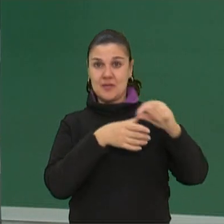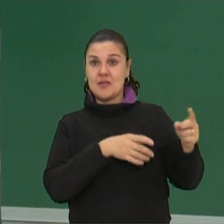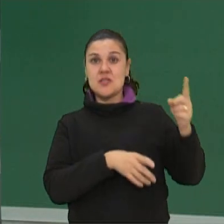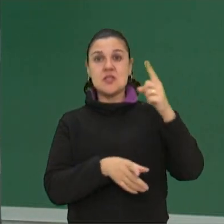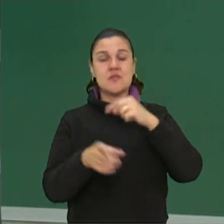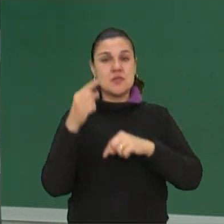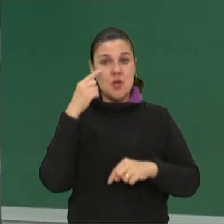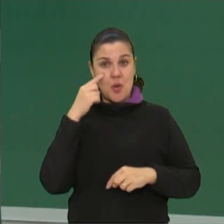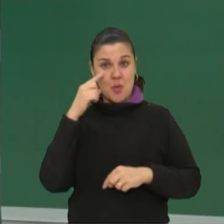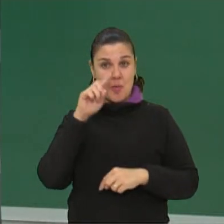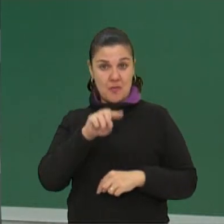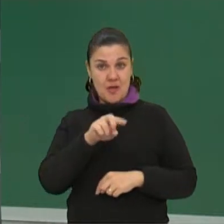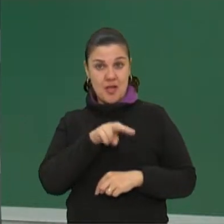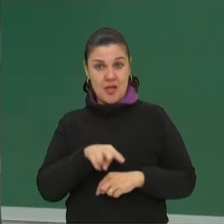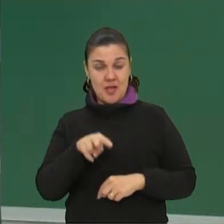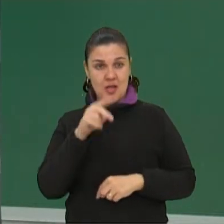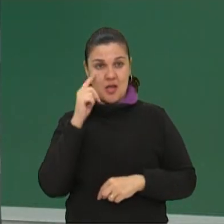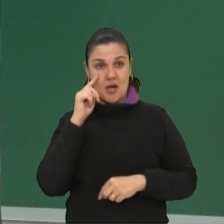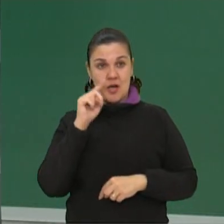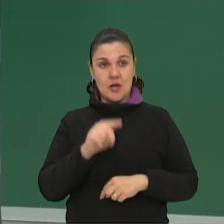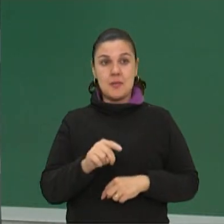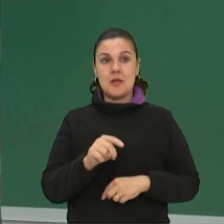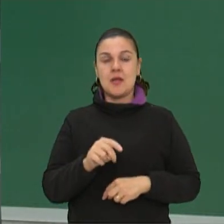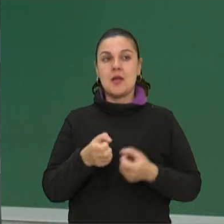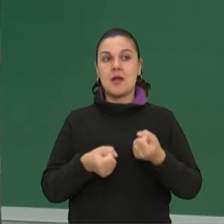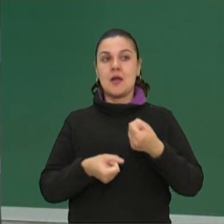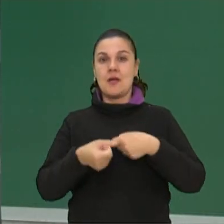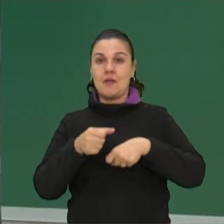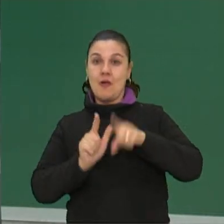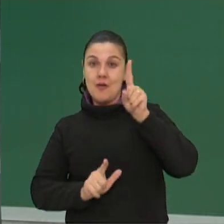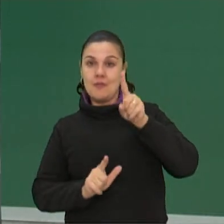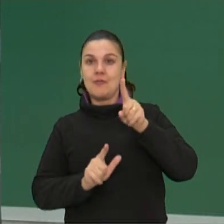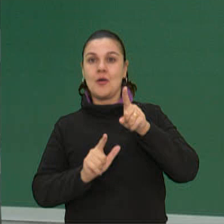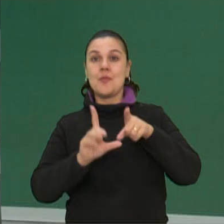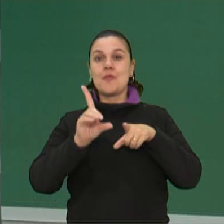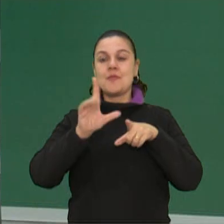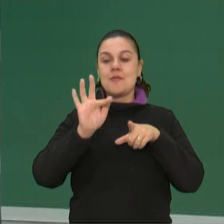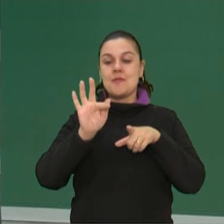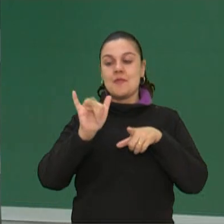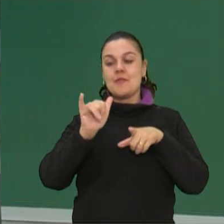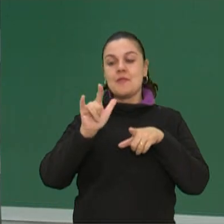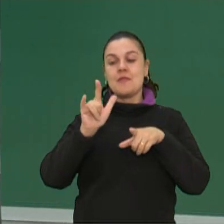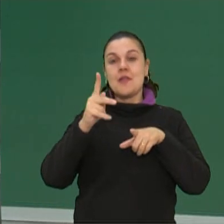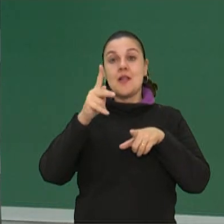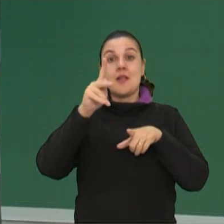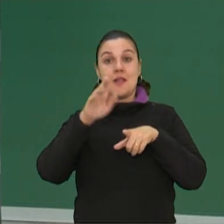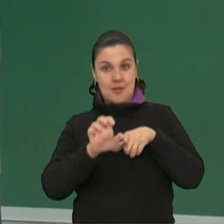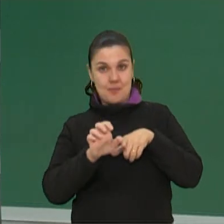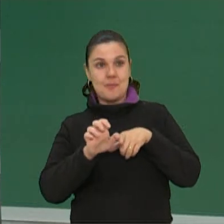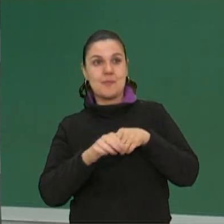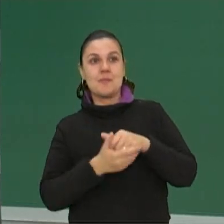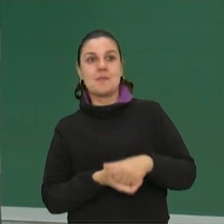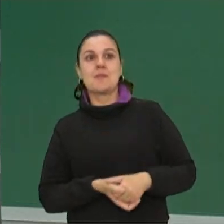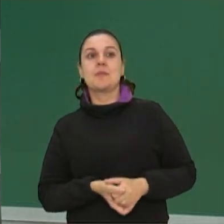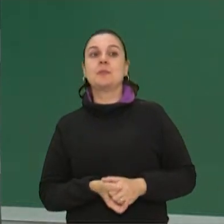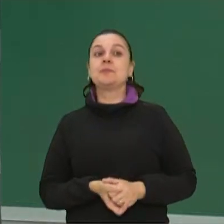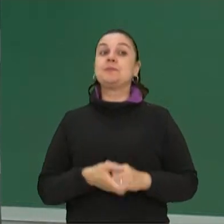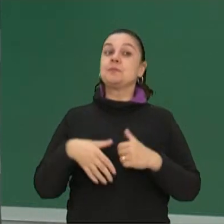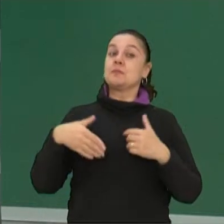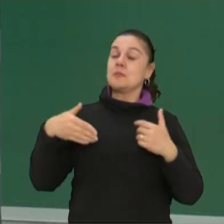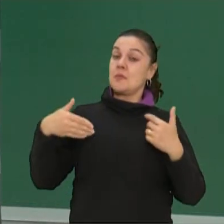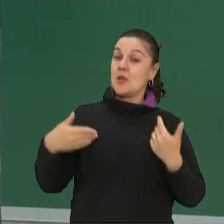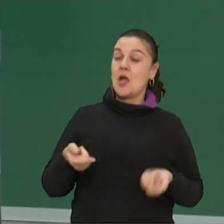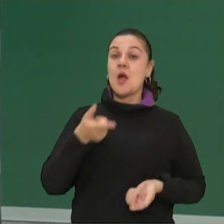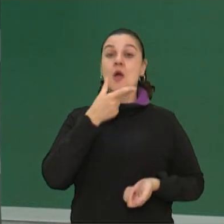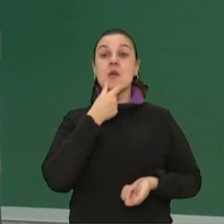você procurar em alguns lugares, essa revolta vai ter o nome de Revolta de Filipe dos Santos, ou Revolta de Vila Rica.